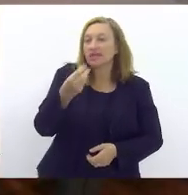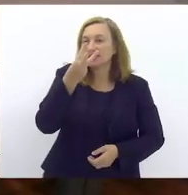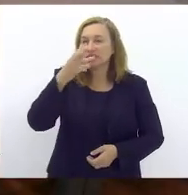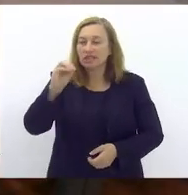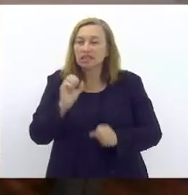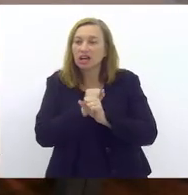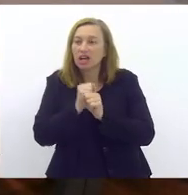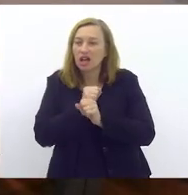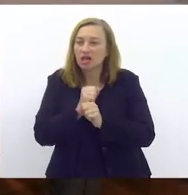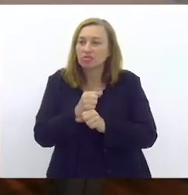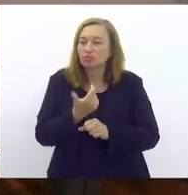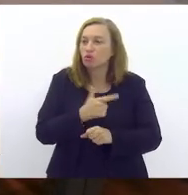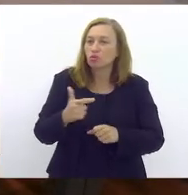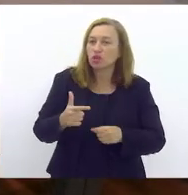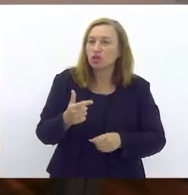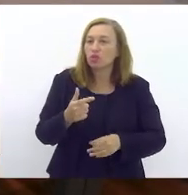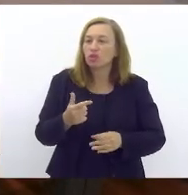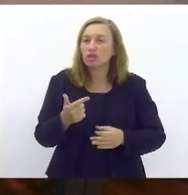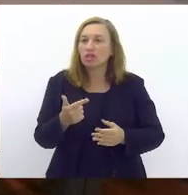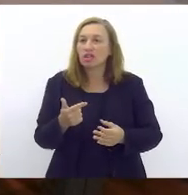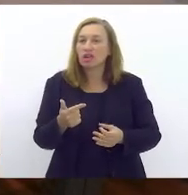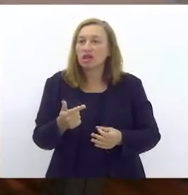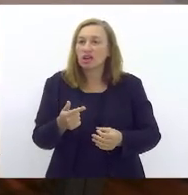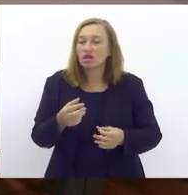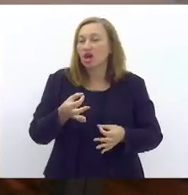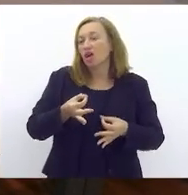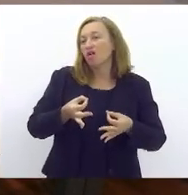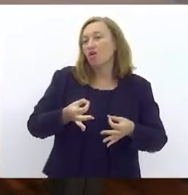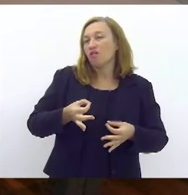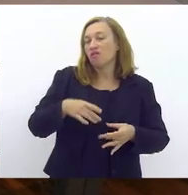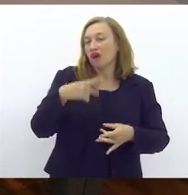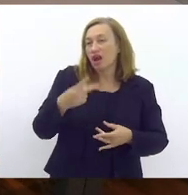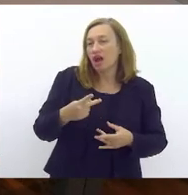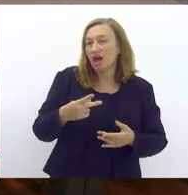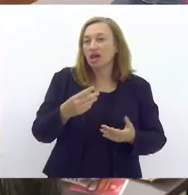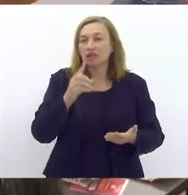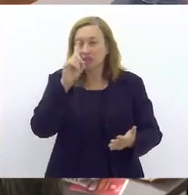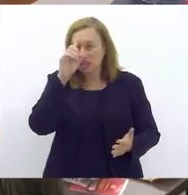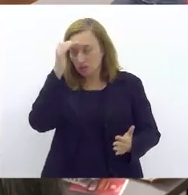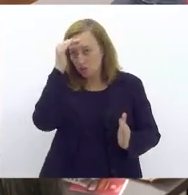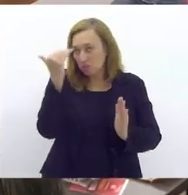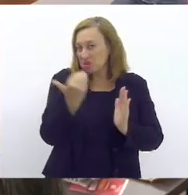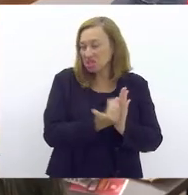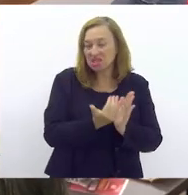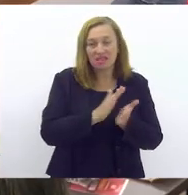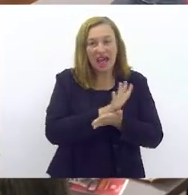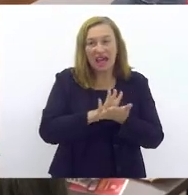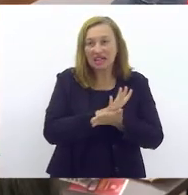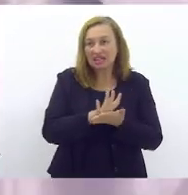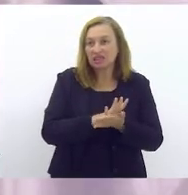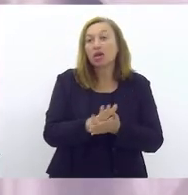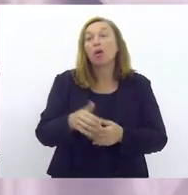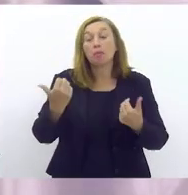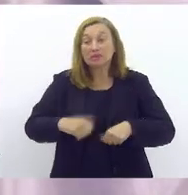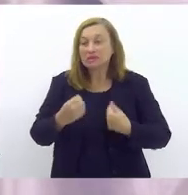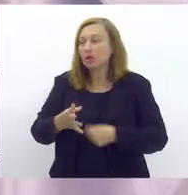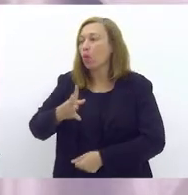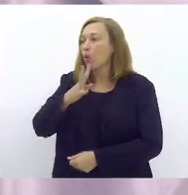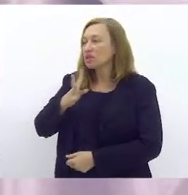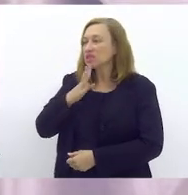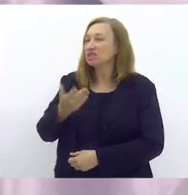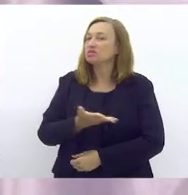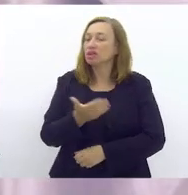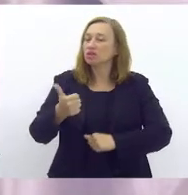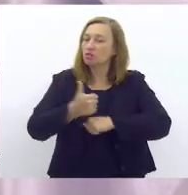anos, não há o que justifique o descumprimento da lei. É urgente reconhecer que essas e esses profissionais devem ser reconhecidos e amparados